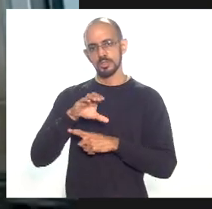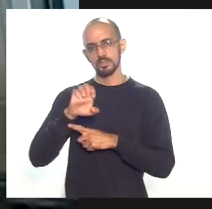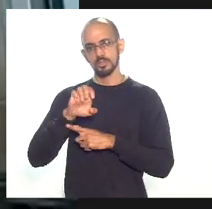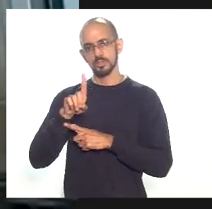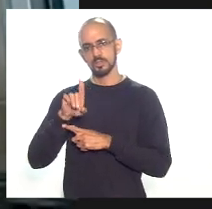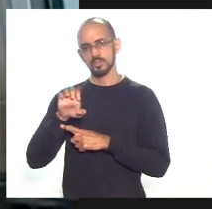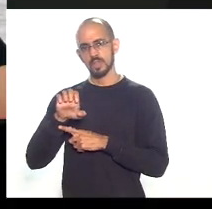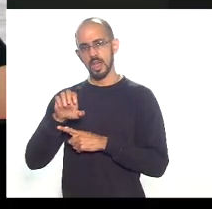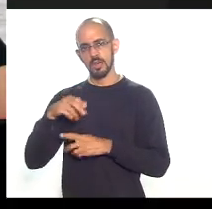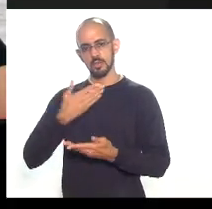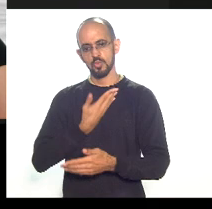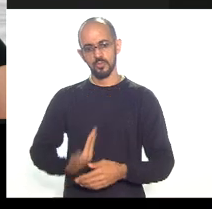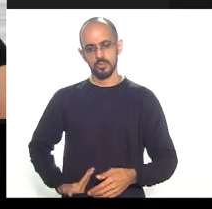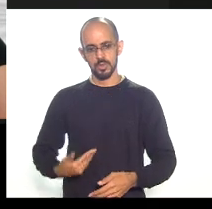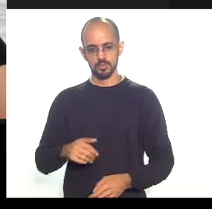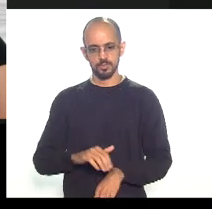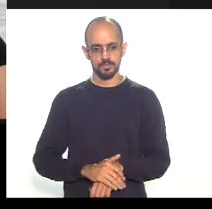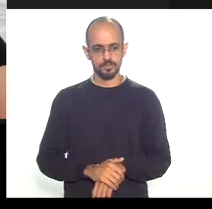Marta Rocha